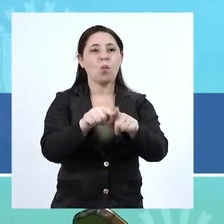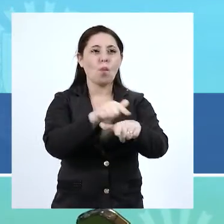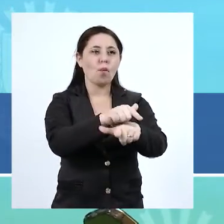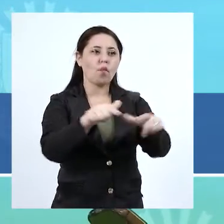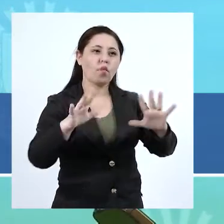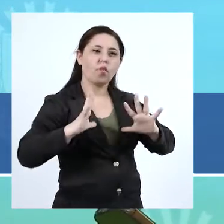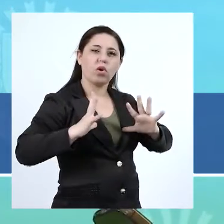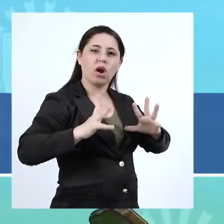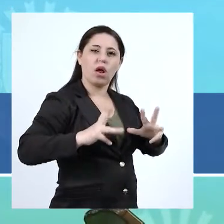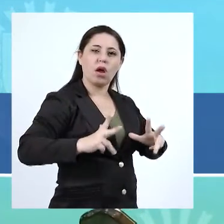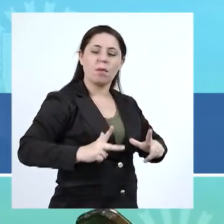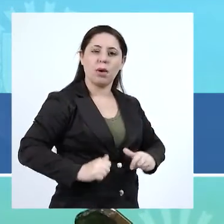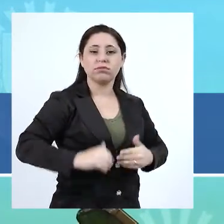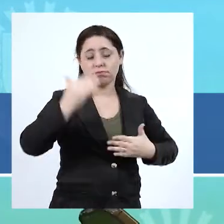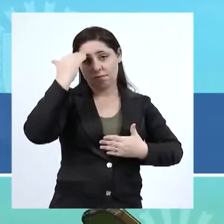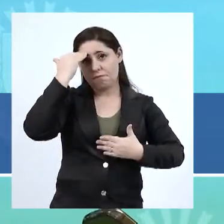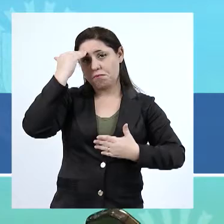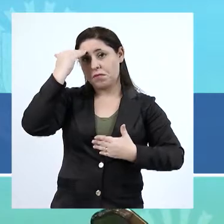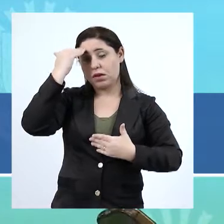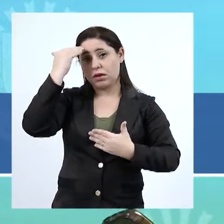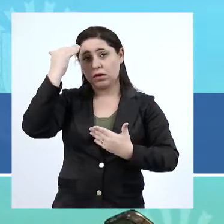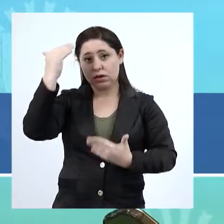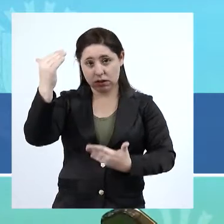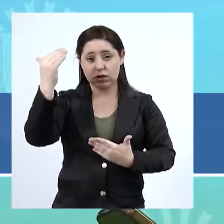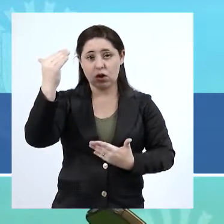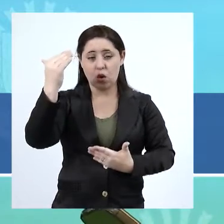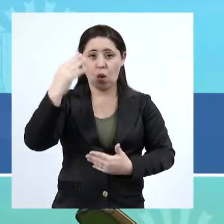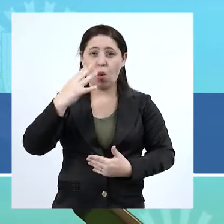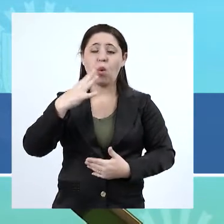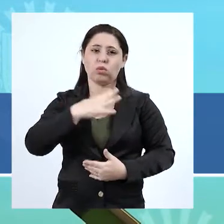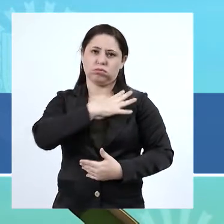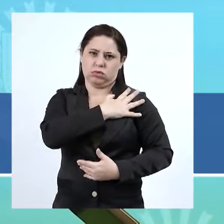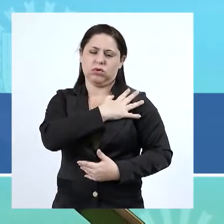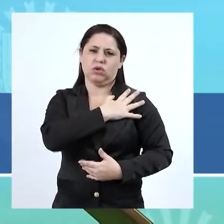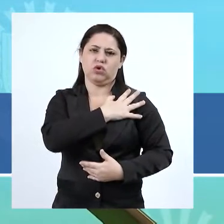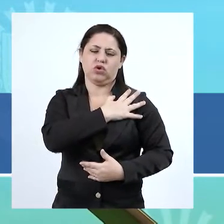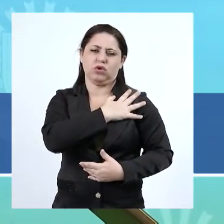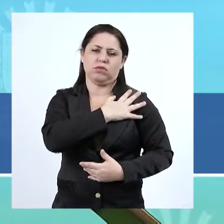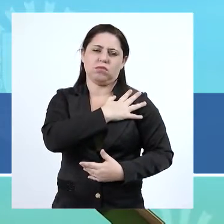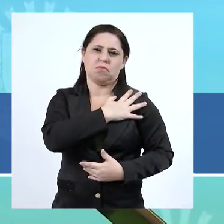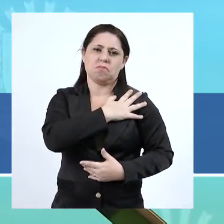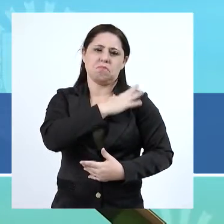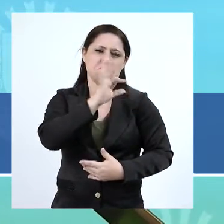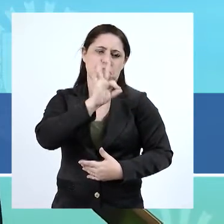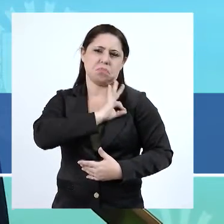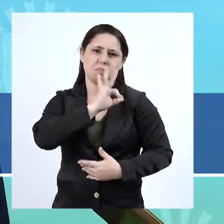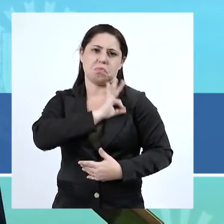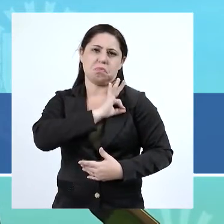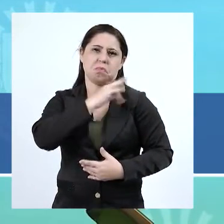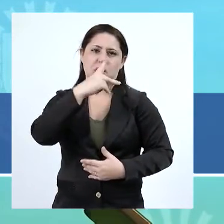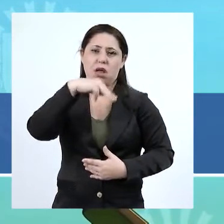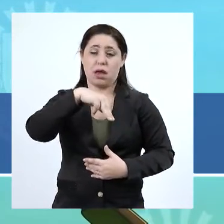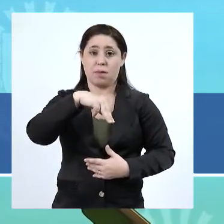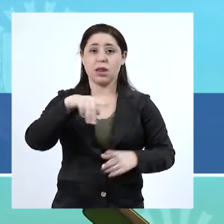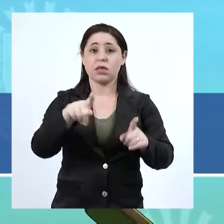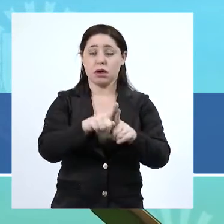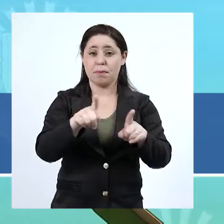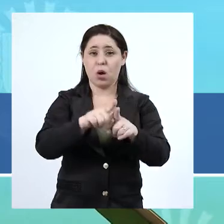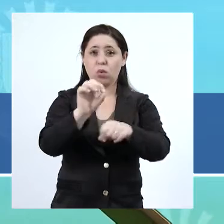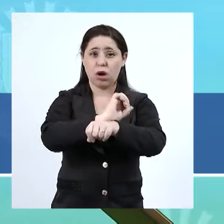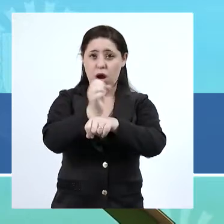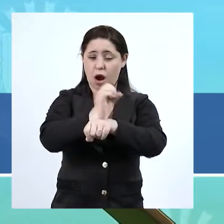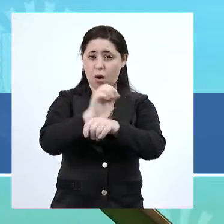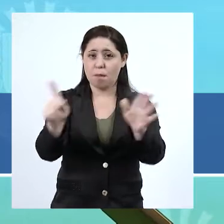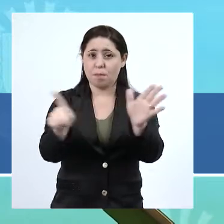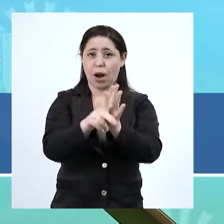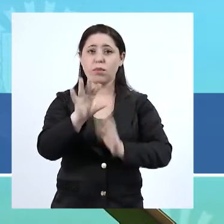Legislativa. Então eu quero agradecer encarecidamente aí ao nosso comandante-geral da Polícia Militar, que disponibilizou uma viatura para